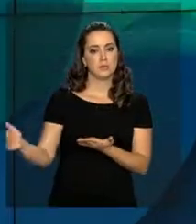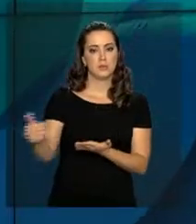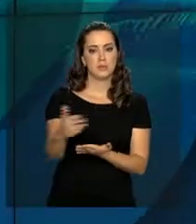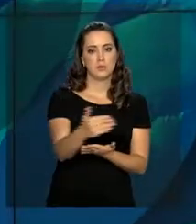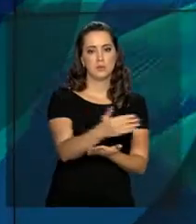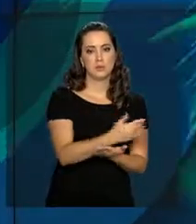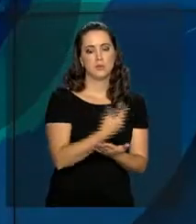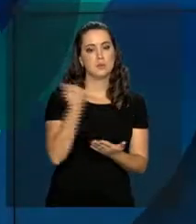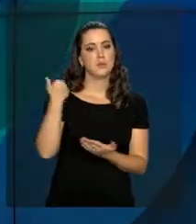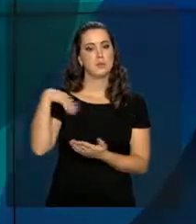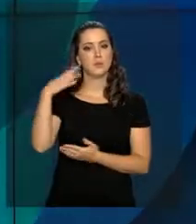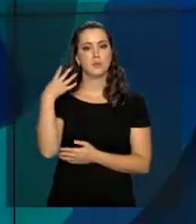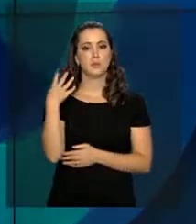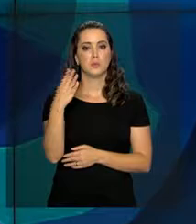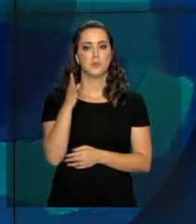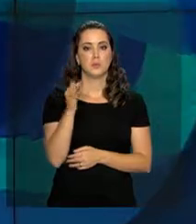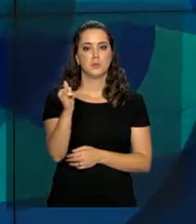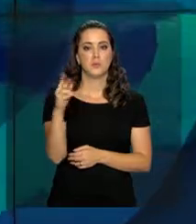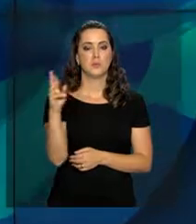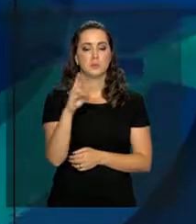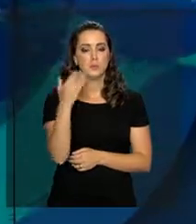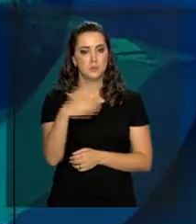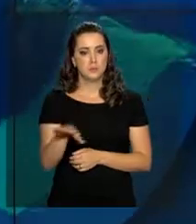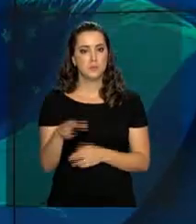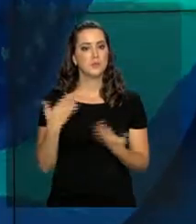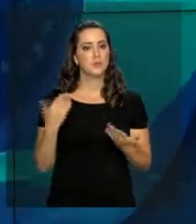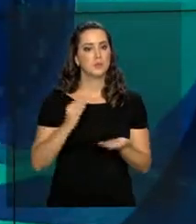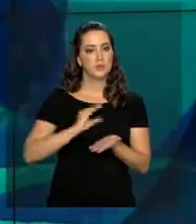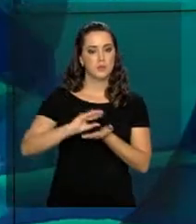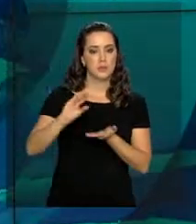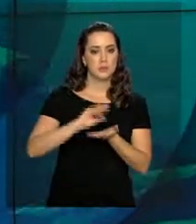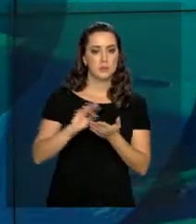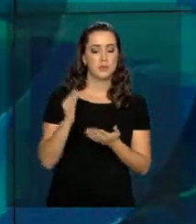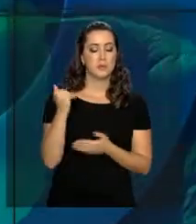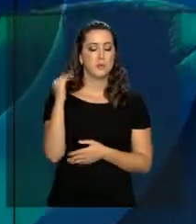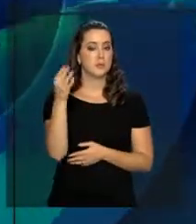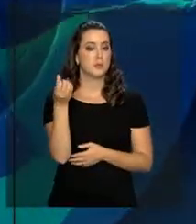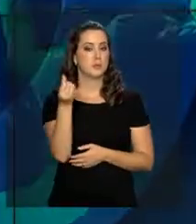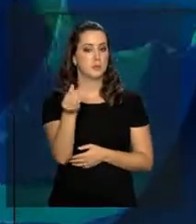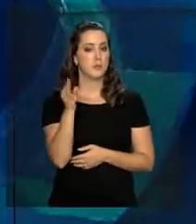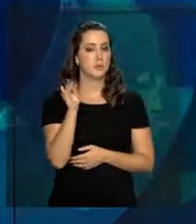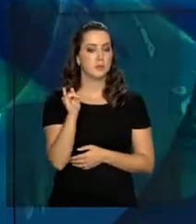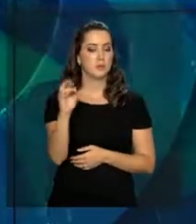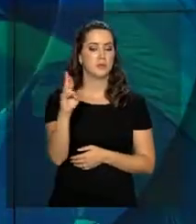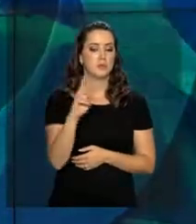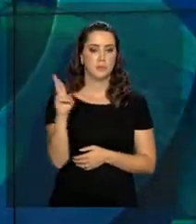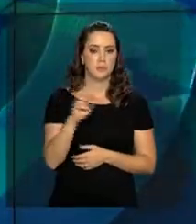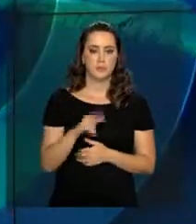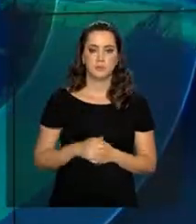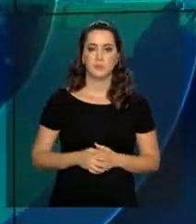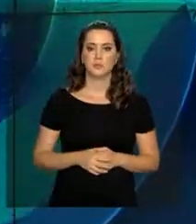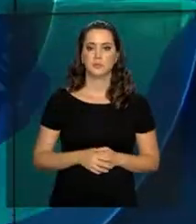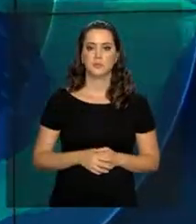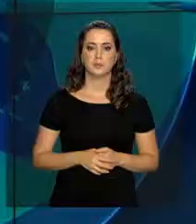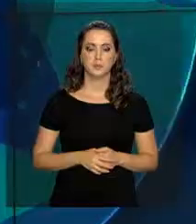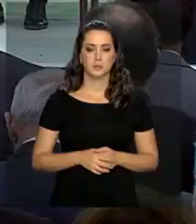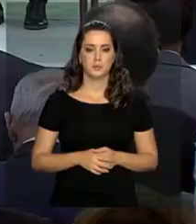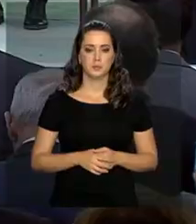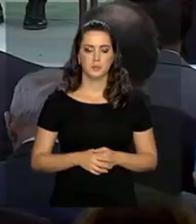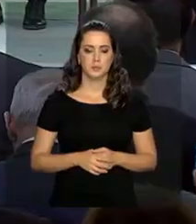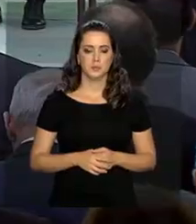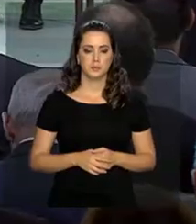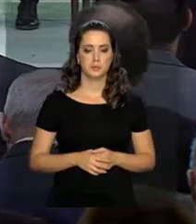arrecadação estimada em mais de quatro milhões e meio de reais com investimentos de mais de 6 bilhões de reais